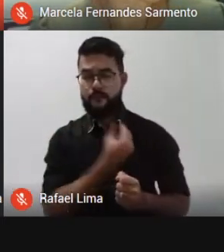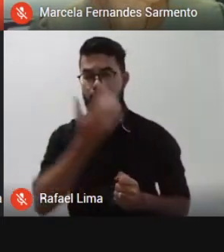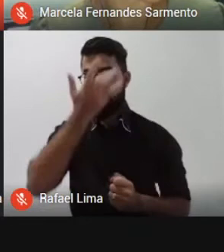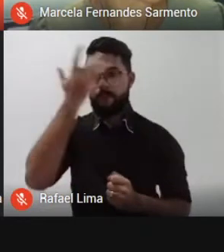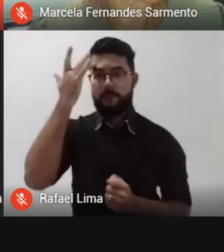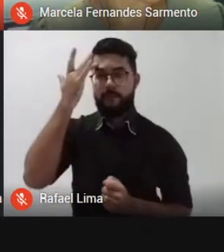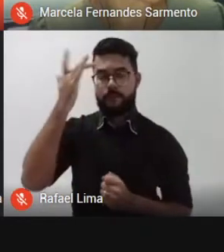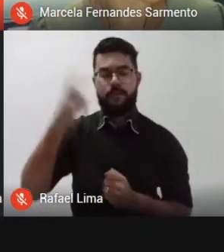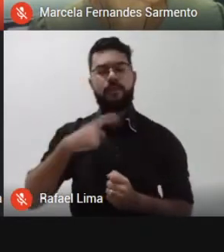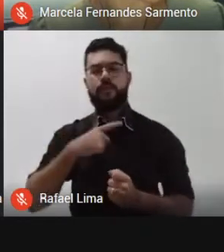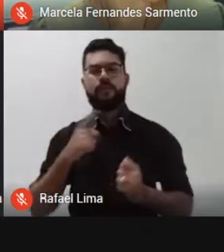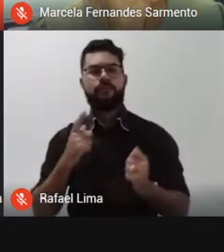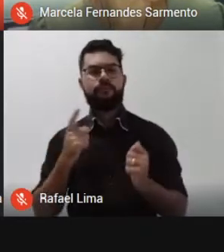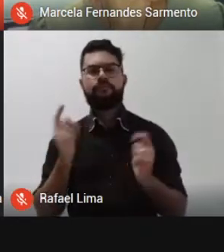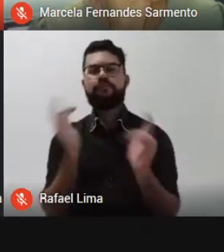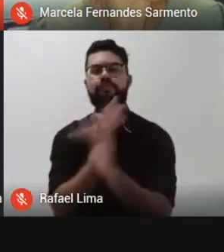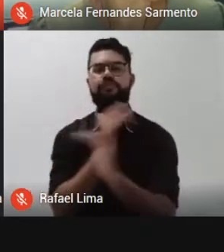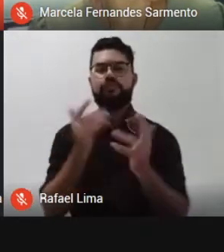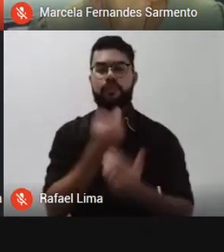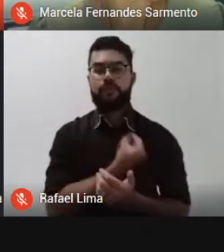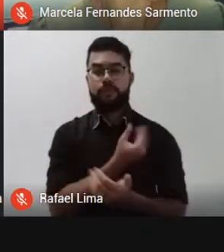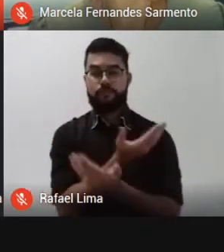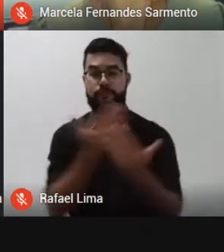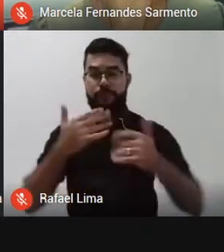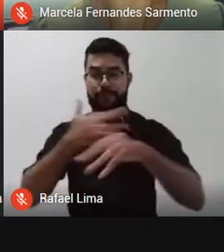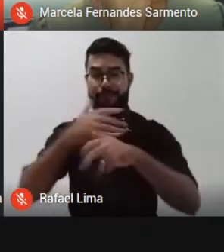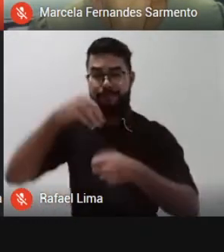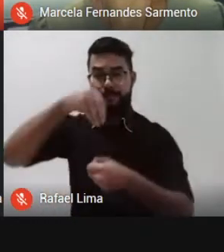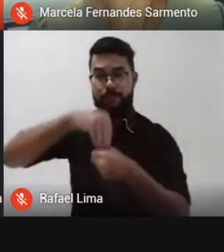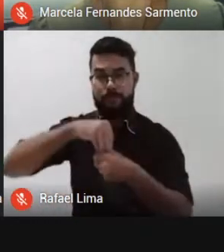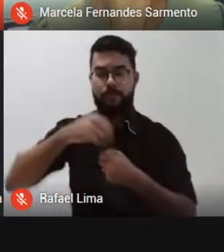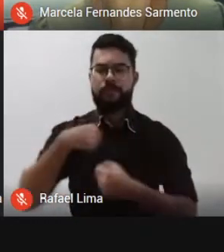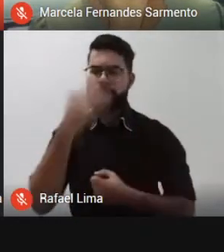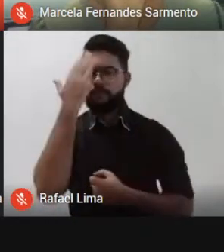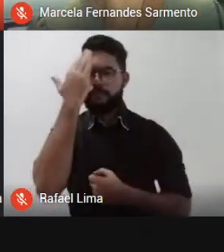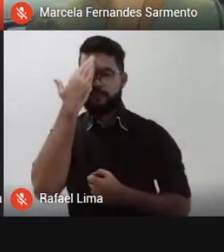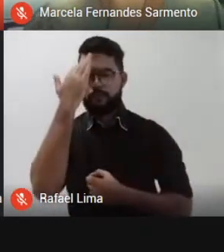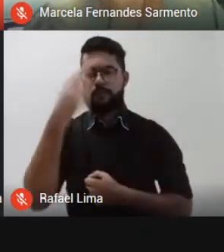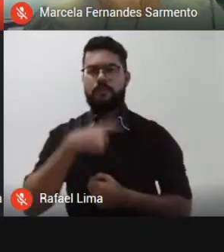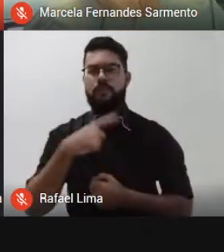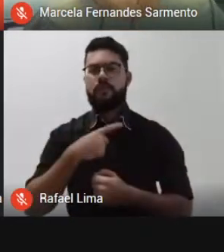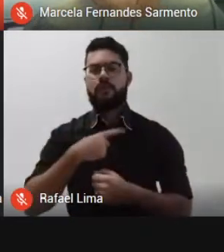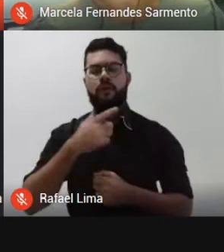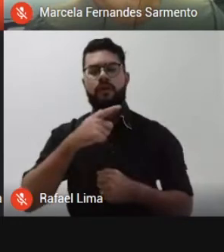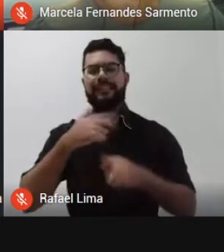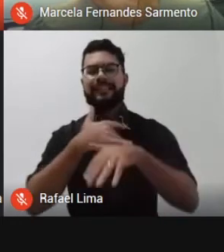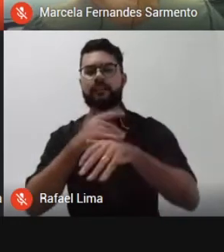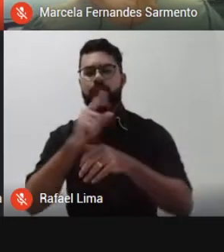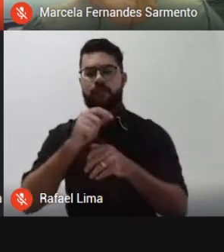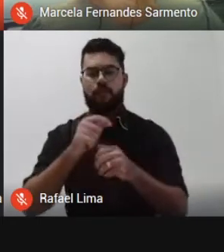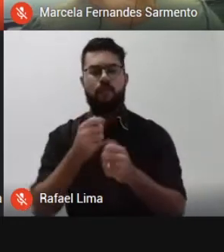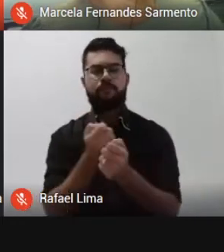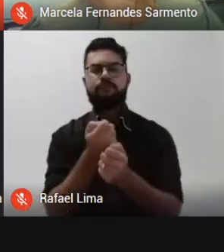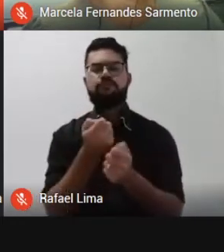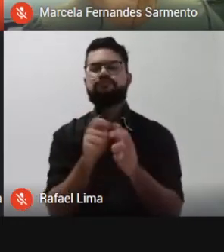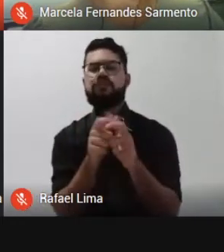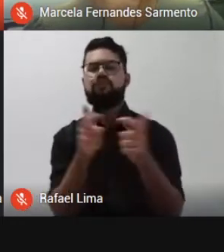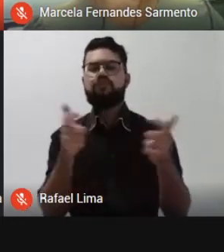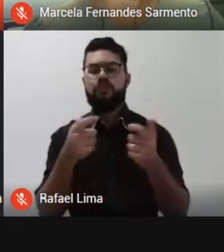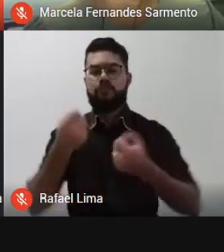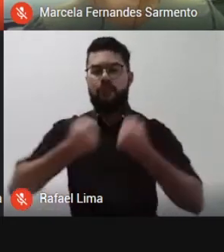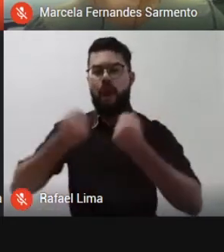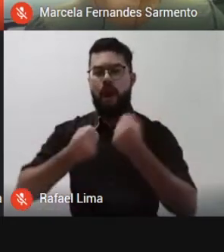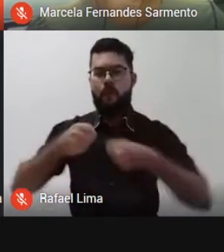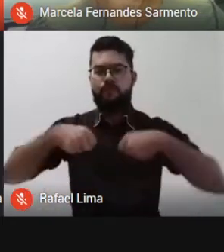que com o crescimento das cidades, cada vez mais os números de automóveis têm crescido, né? E é necessário também criar esses espaços.